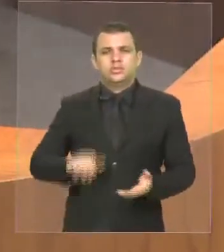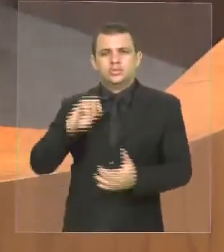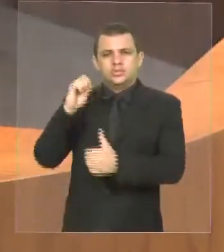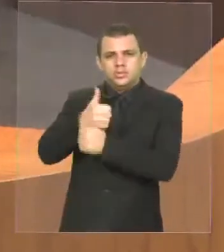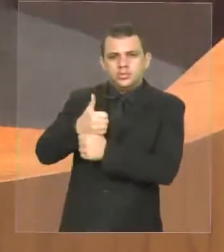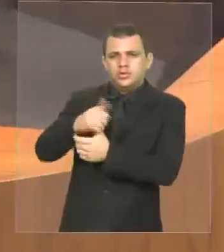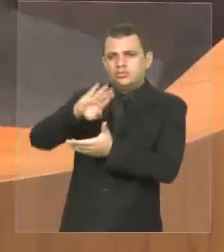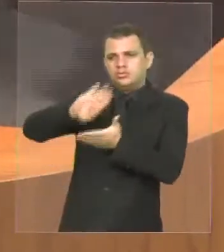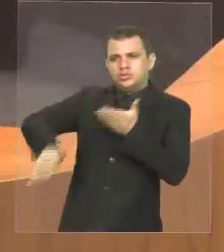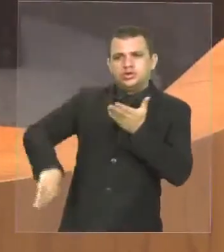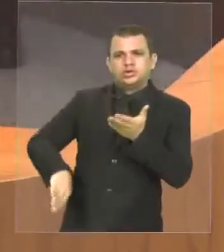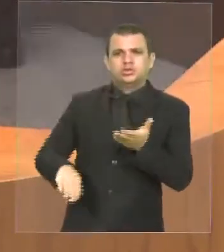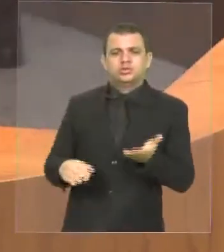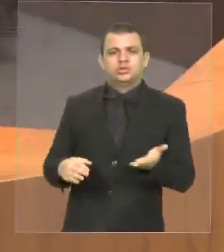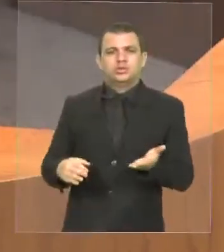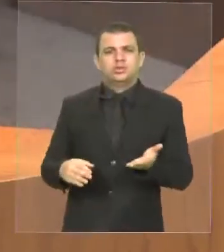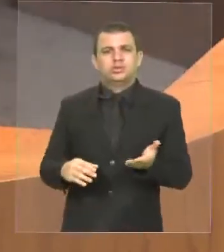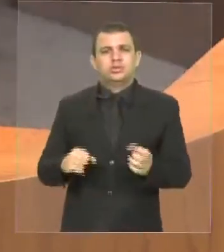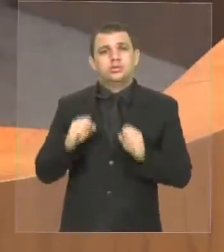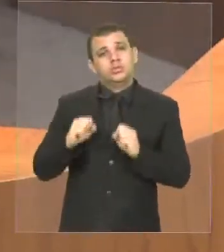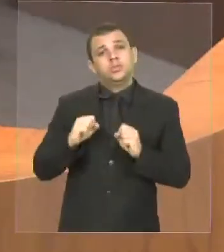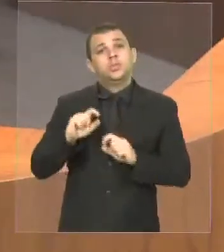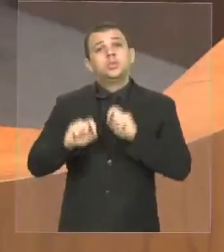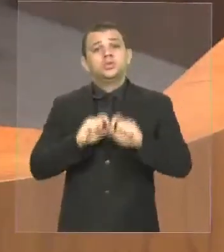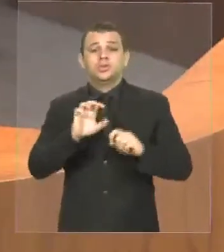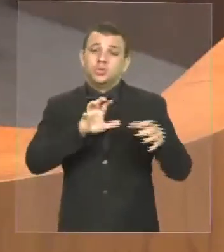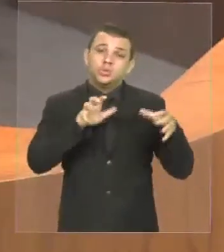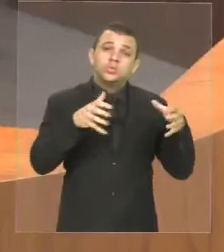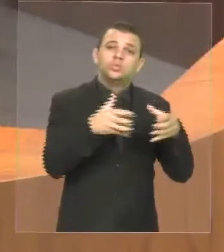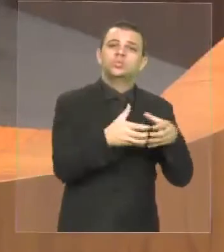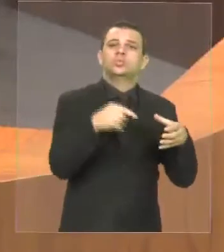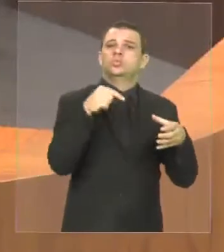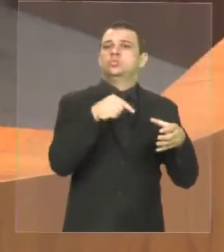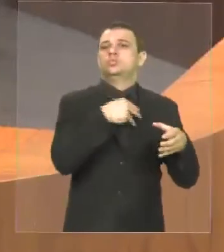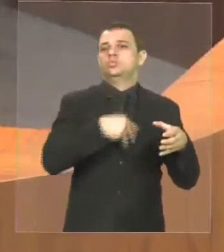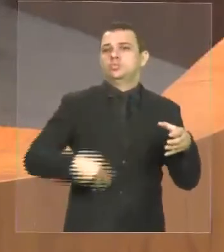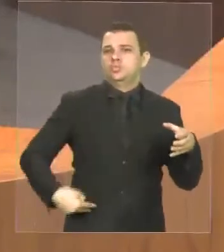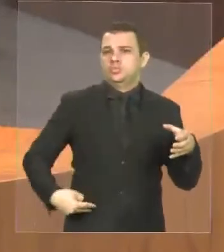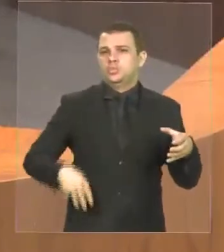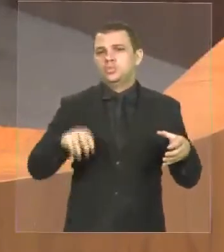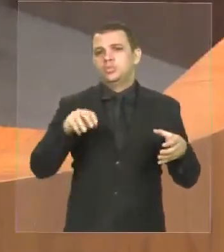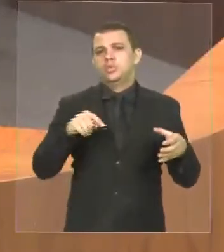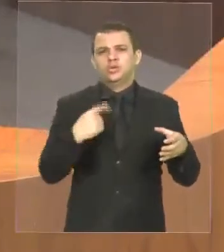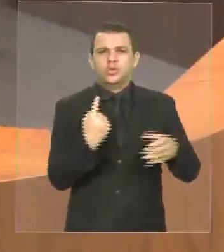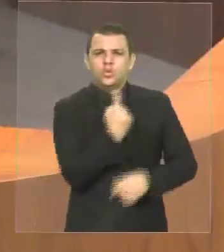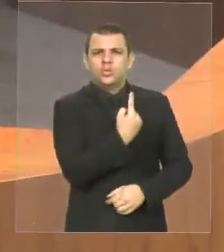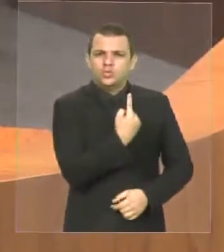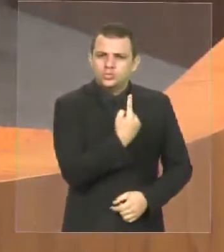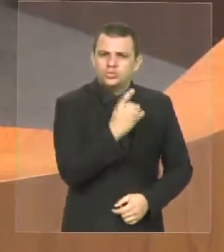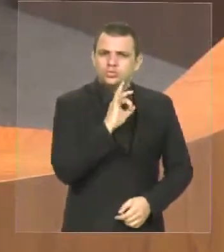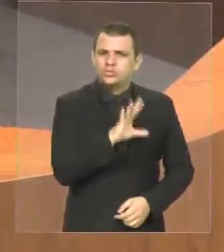que poderia ser através do colegiado, mas não de um ministro